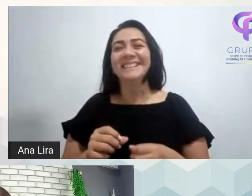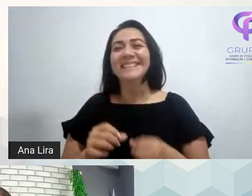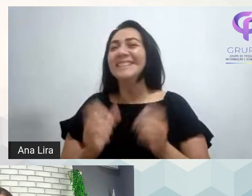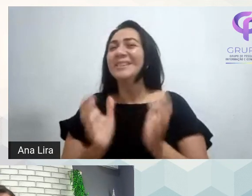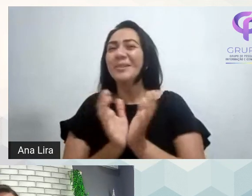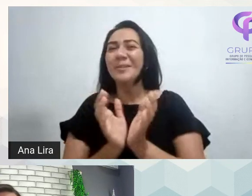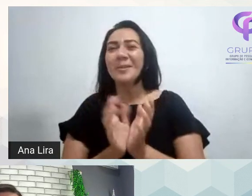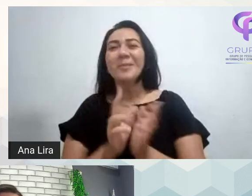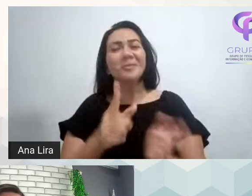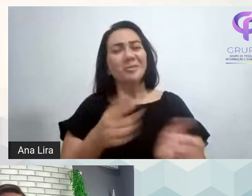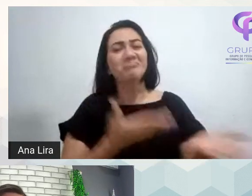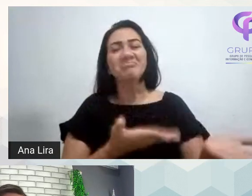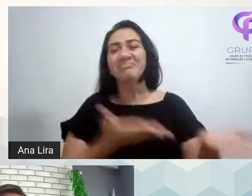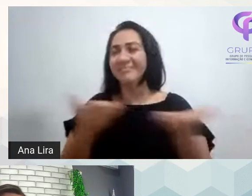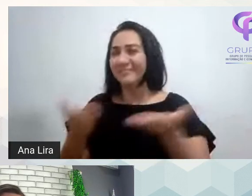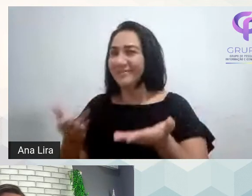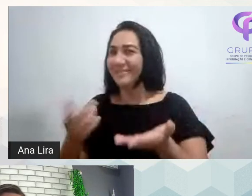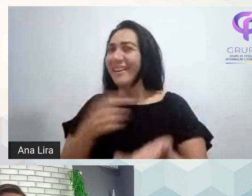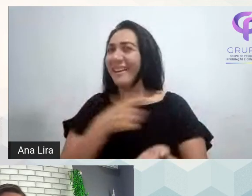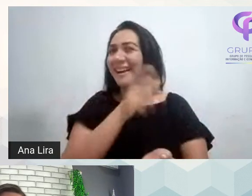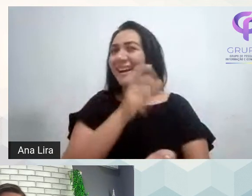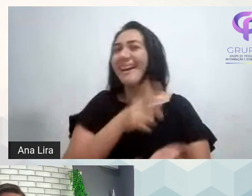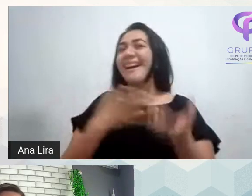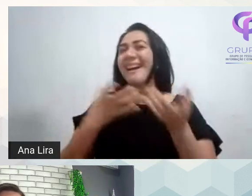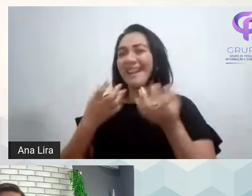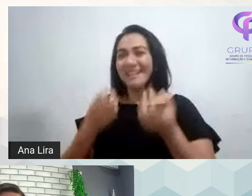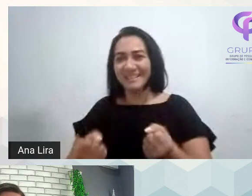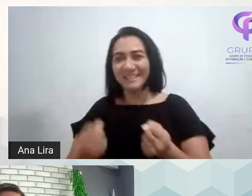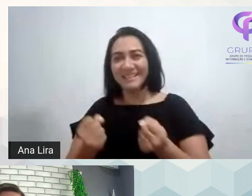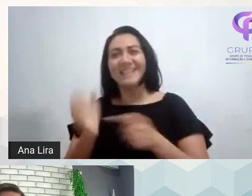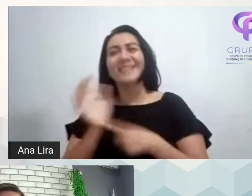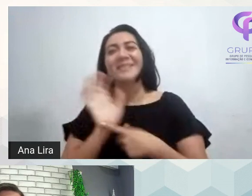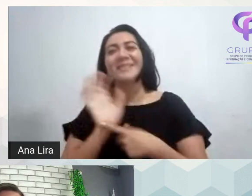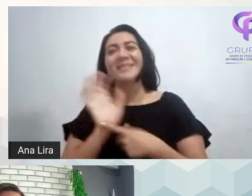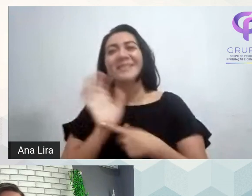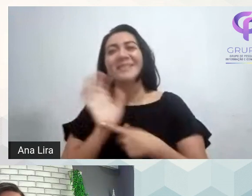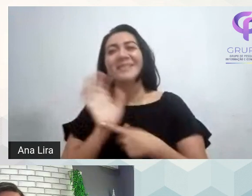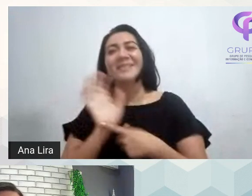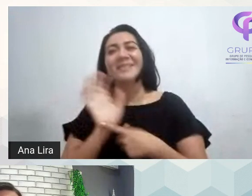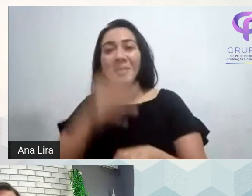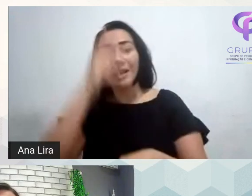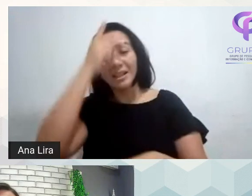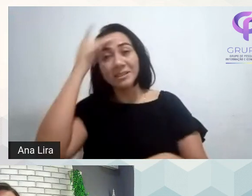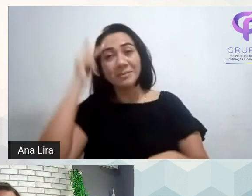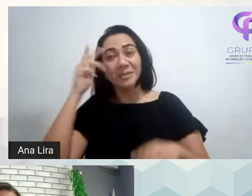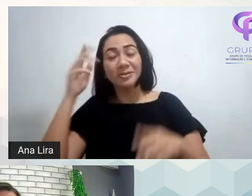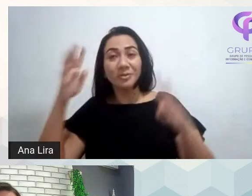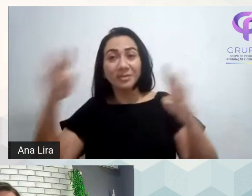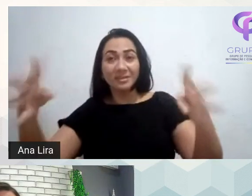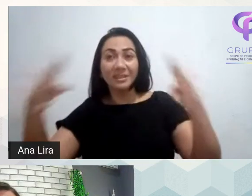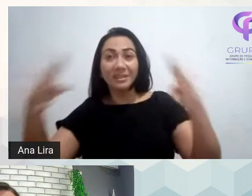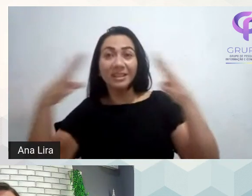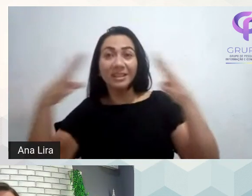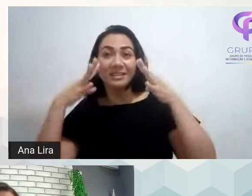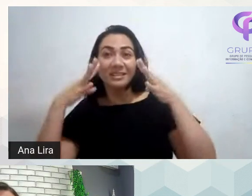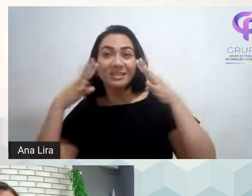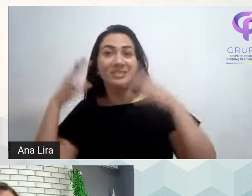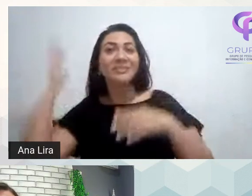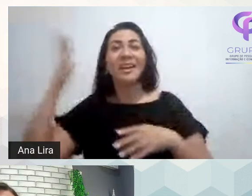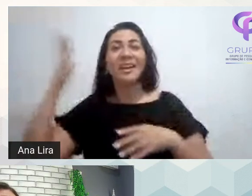chamar. Né? Inclusive, para quem estiver assistindo, se também tiver interesse, sem problema, estou à disposição, sou uma pessoa bem